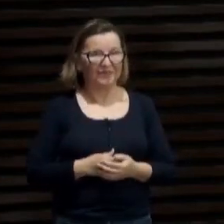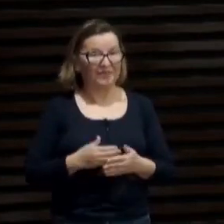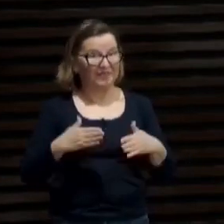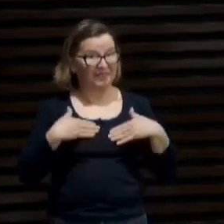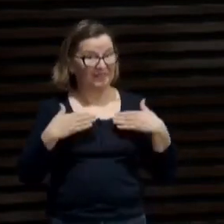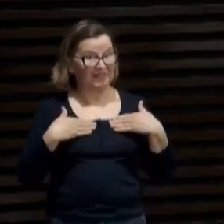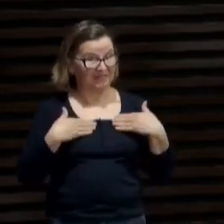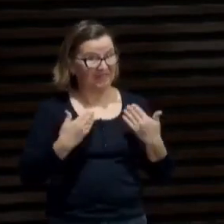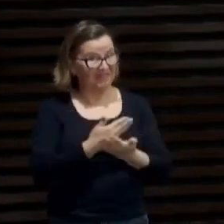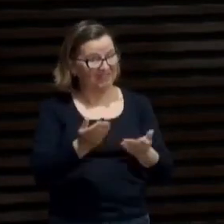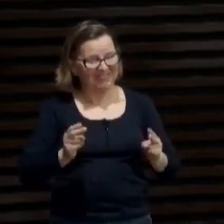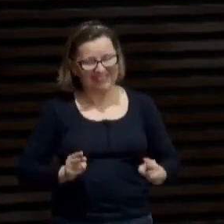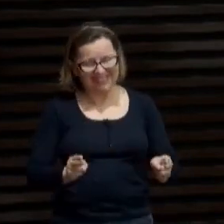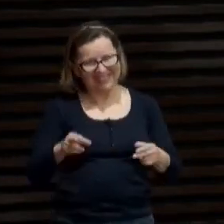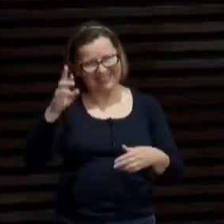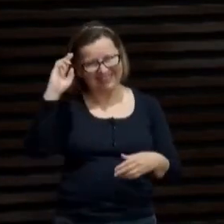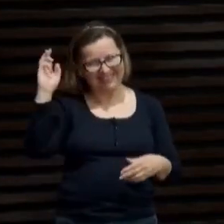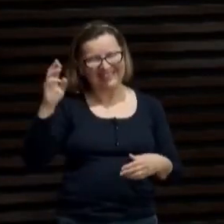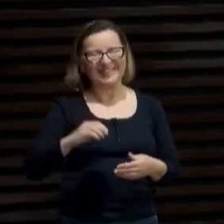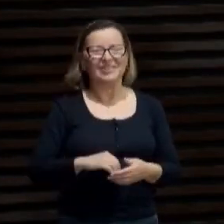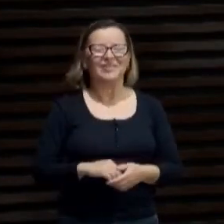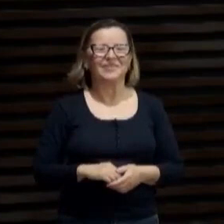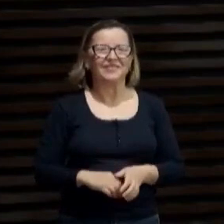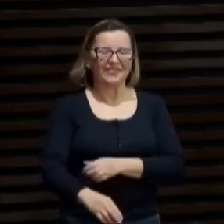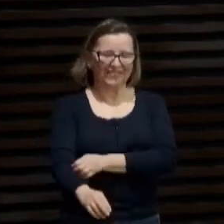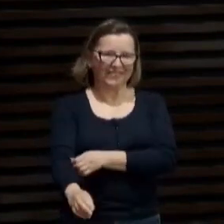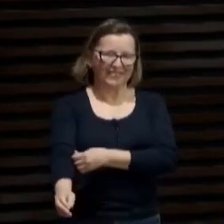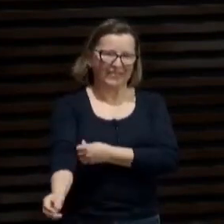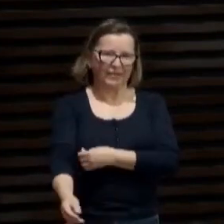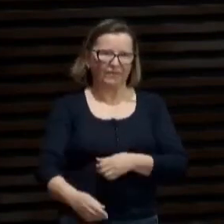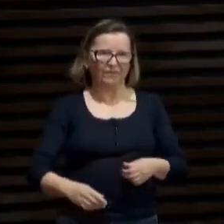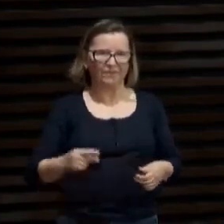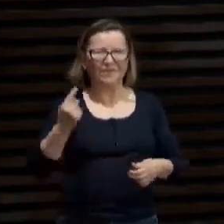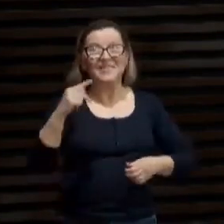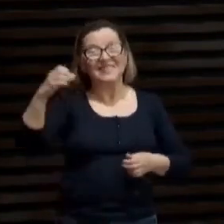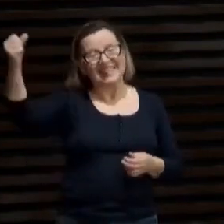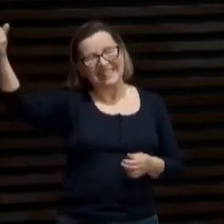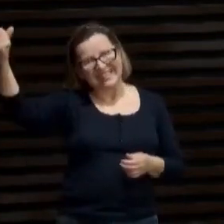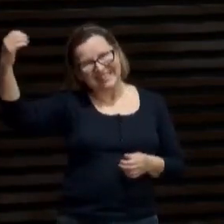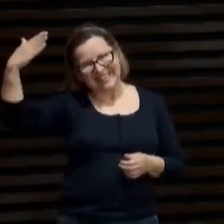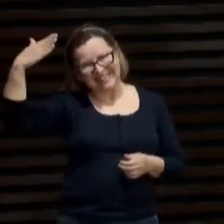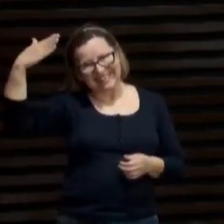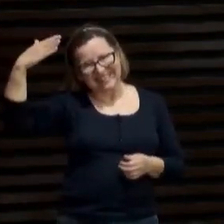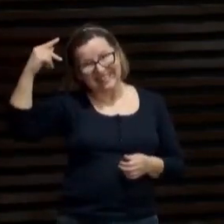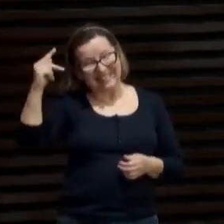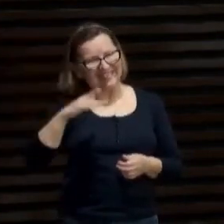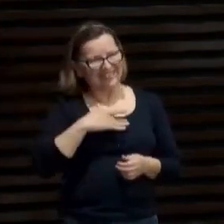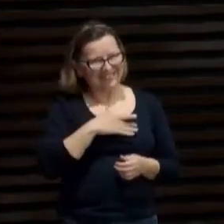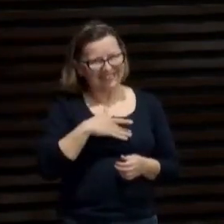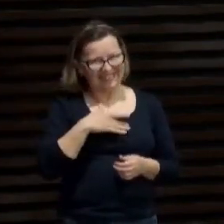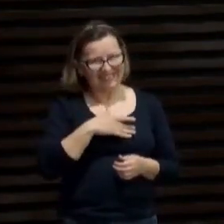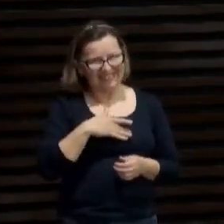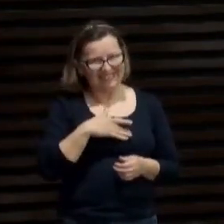Alegrai-vos sempre no Senhor, na sua graça, na sua